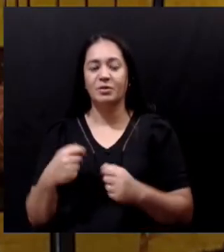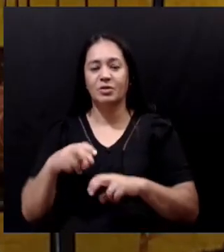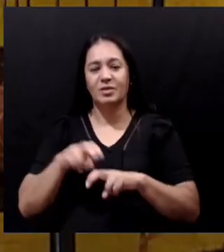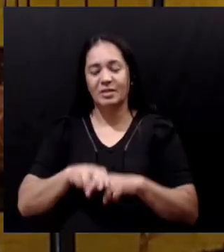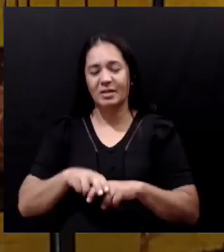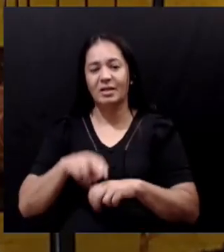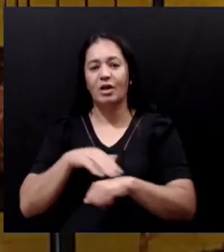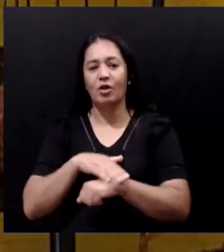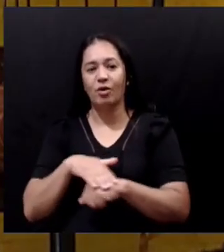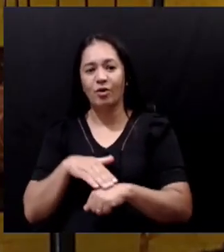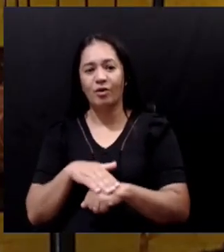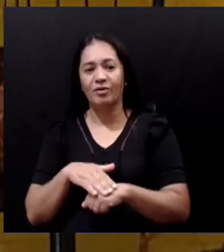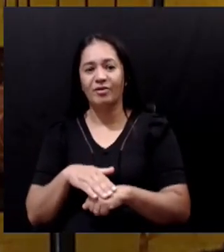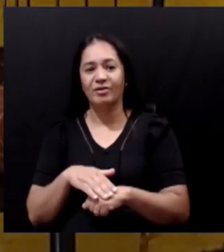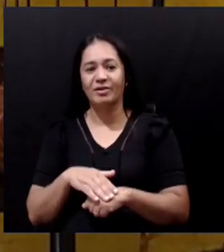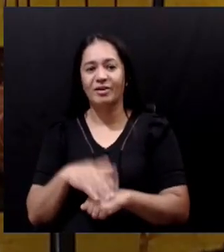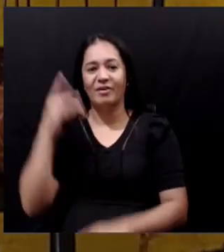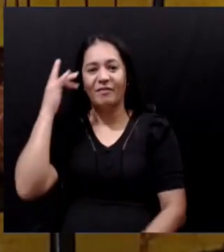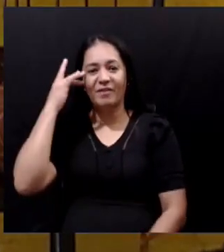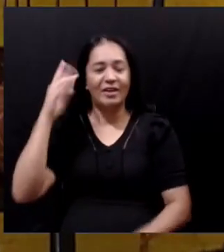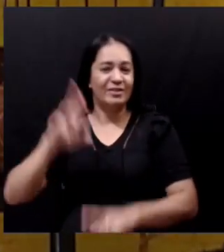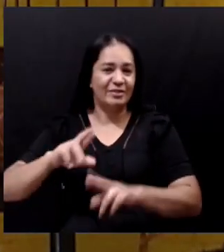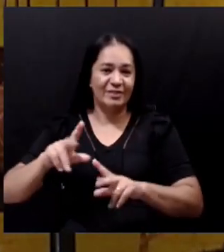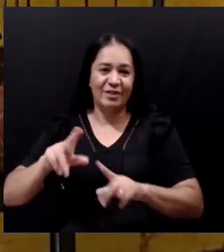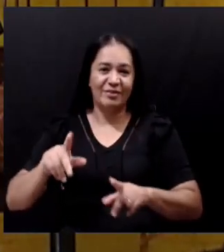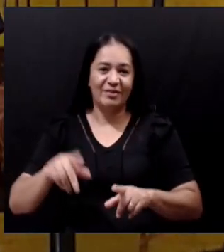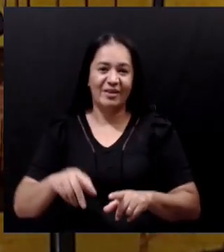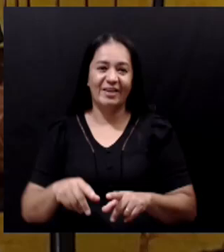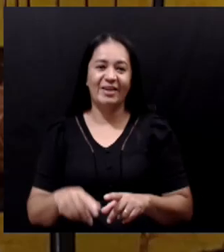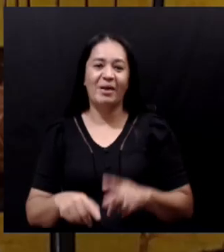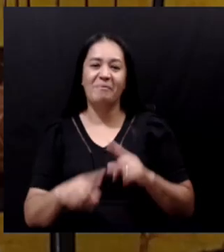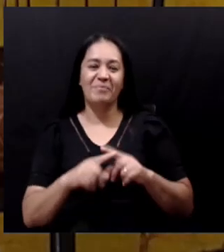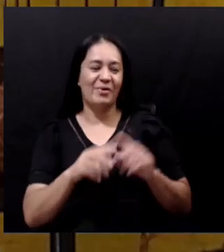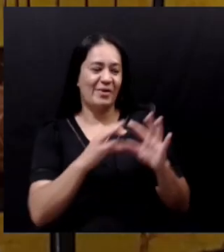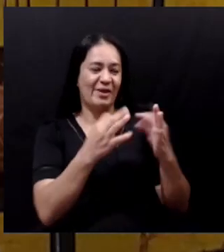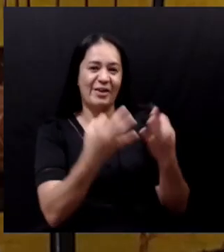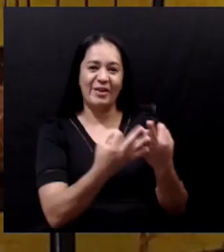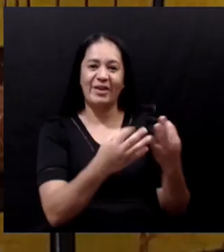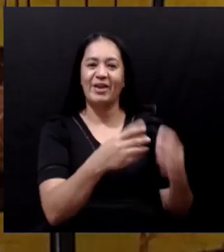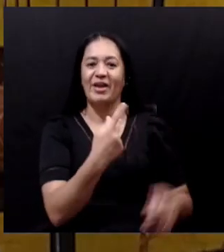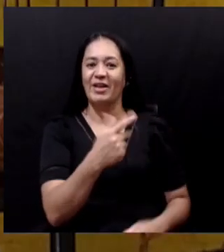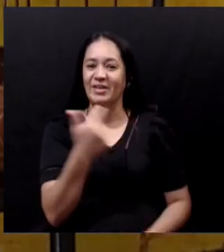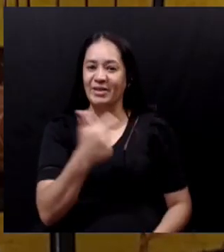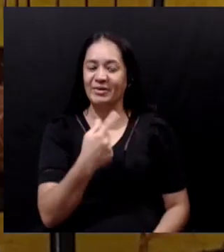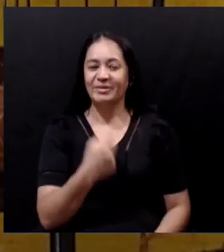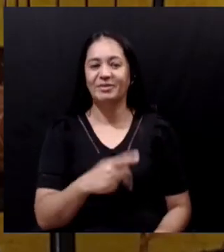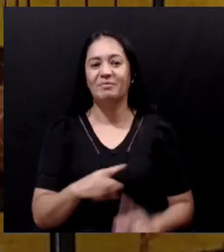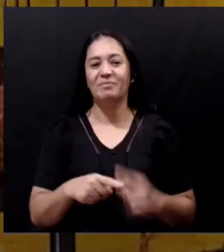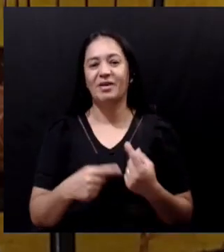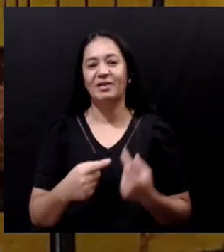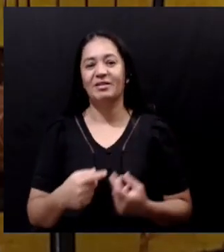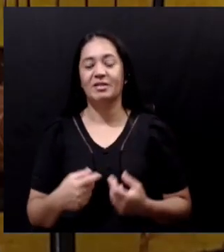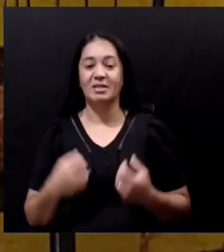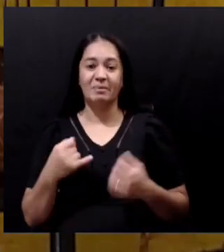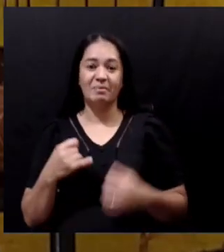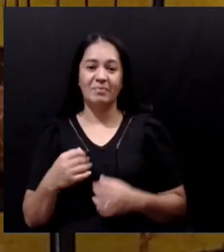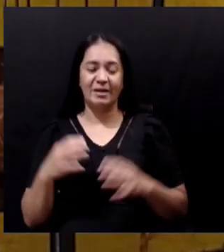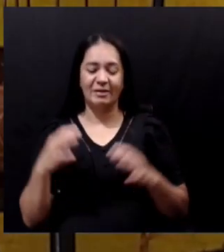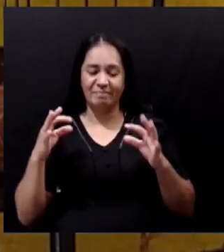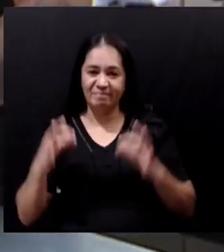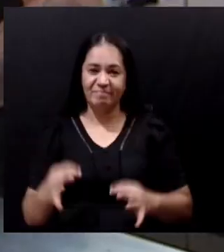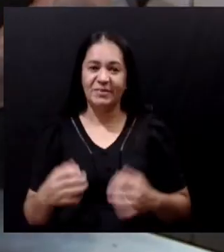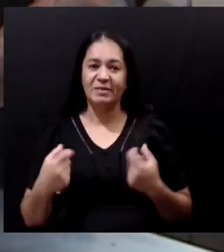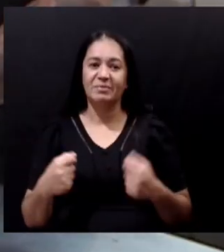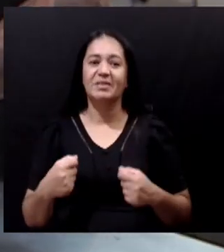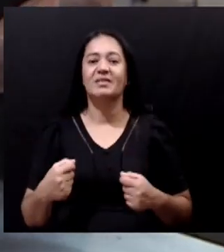foi muito fácil ele deixar a segunda família dele, né? Mas a gente via que para dar certo, tinha que ter ele